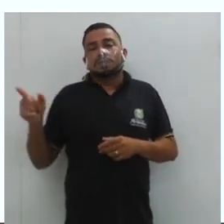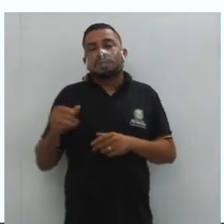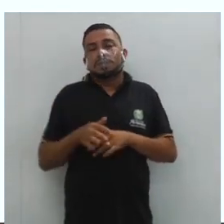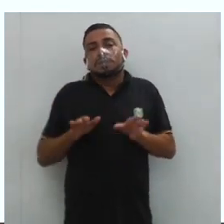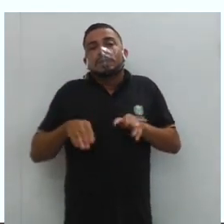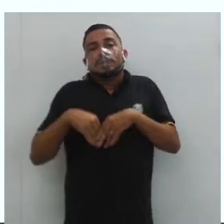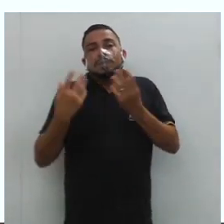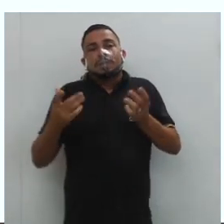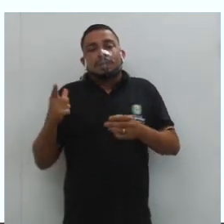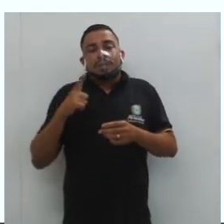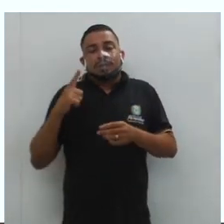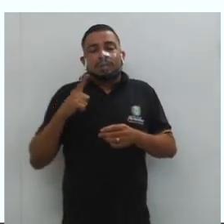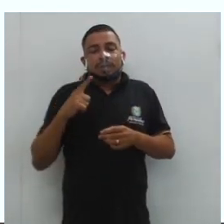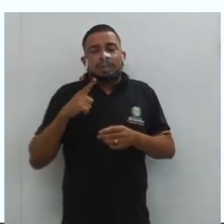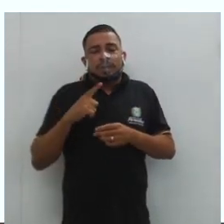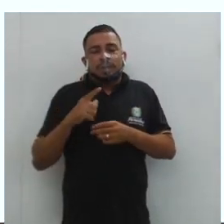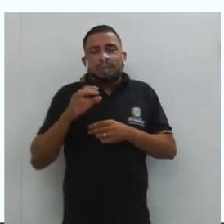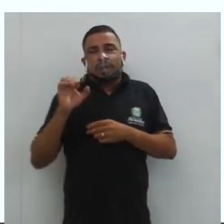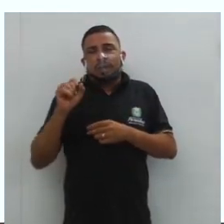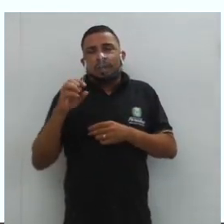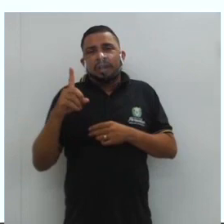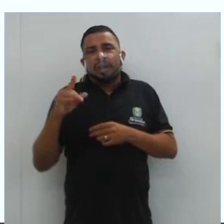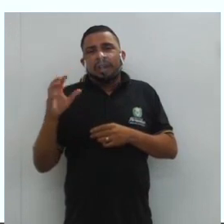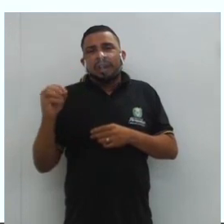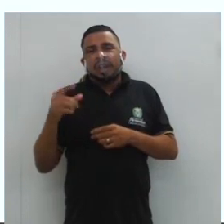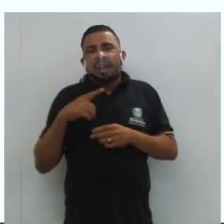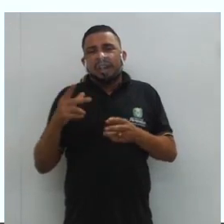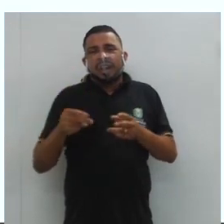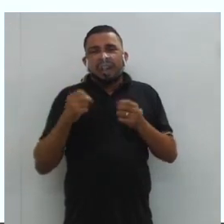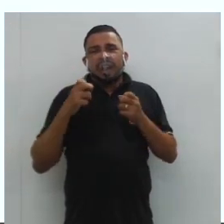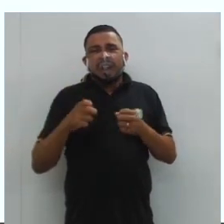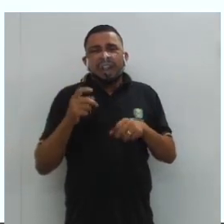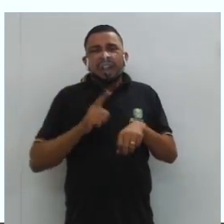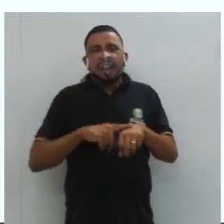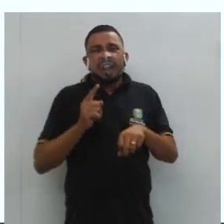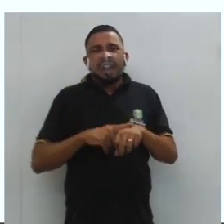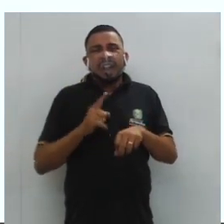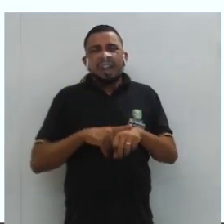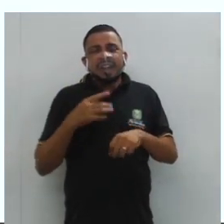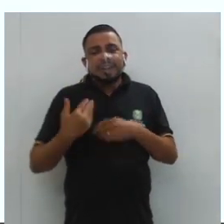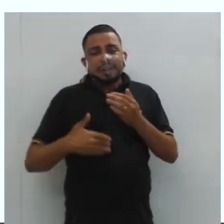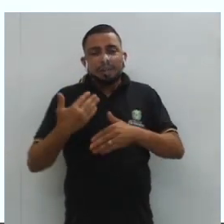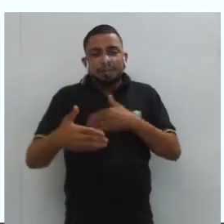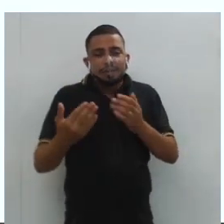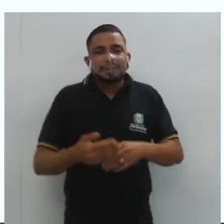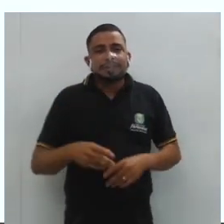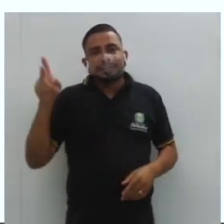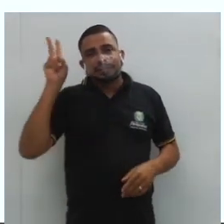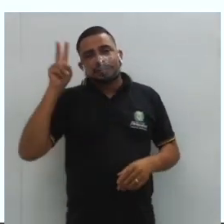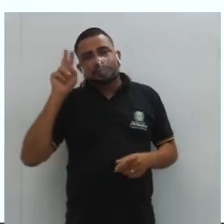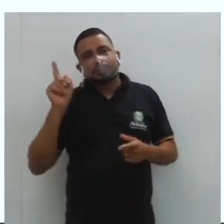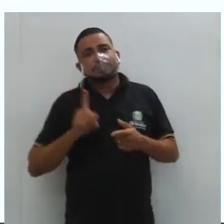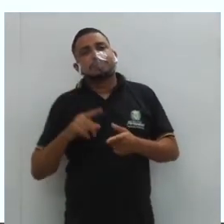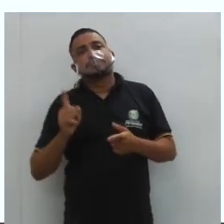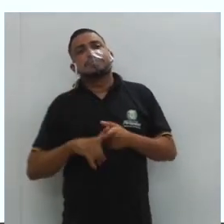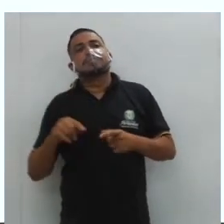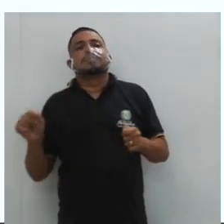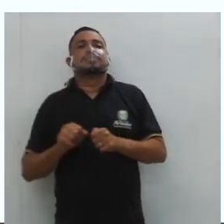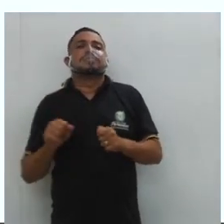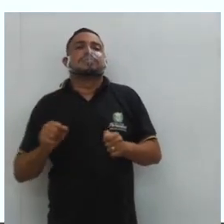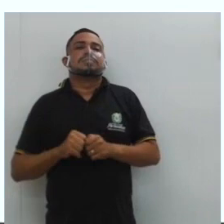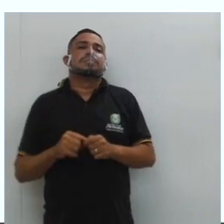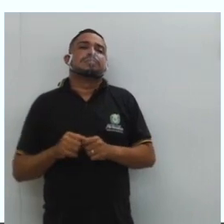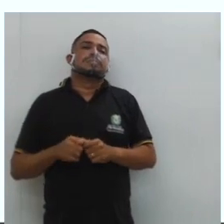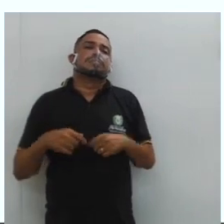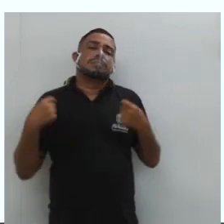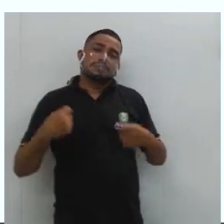outra. Então a edição ela vai fazer essa transição e você percebe às vezes o tempo passando para aquela história. E também